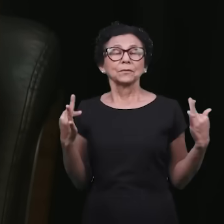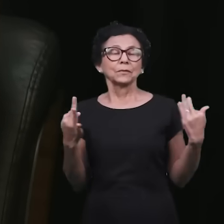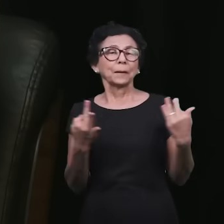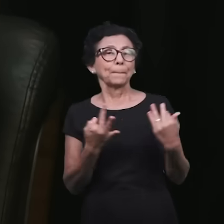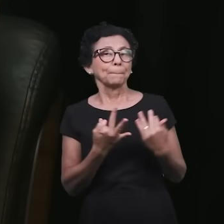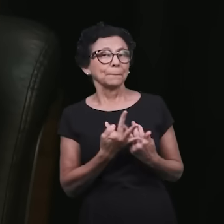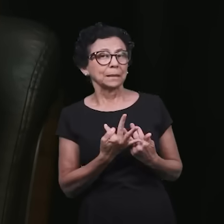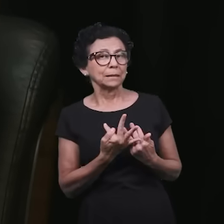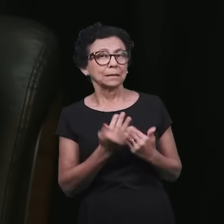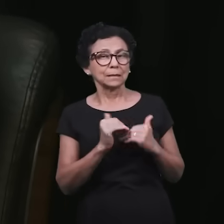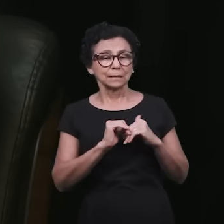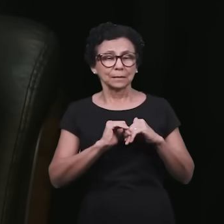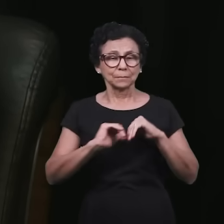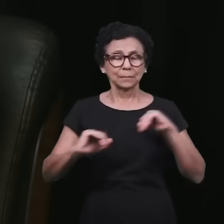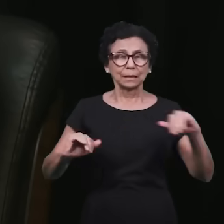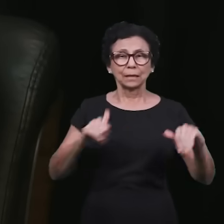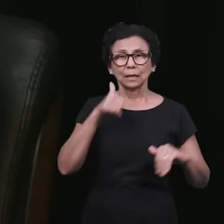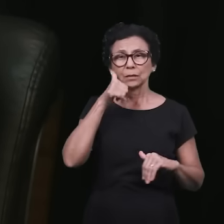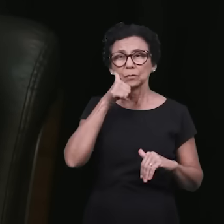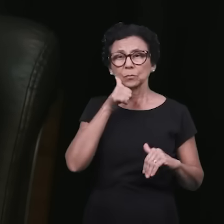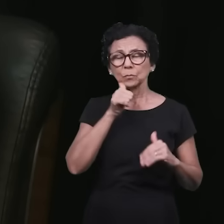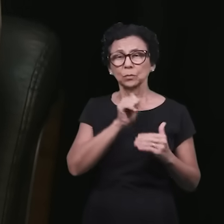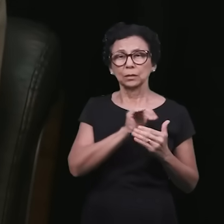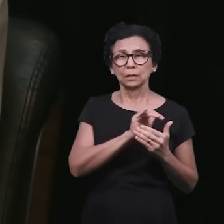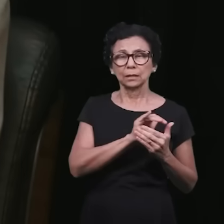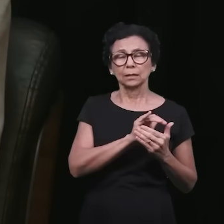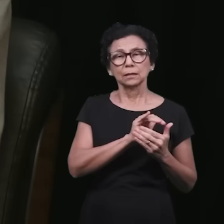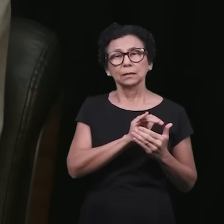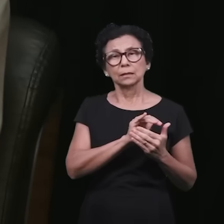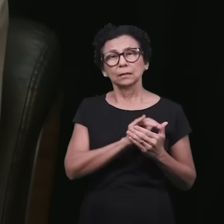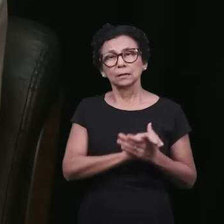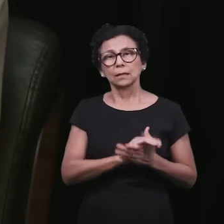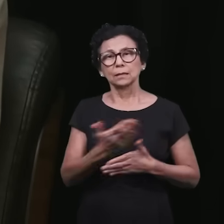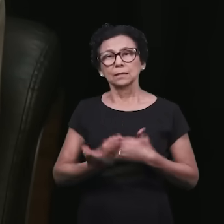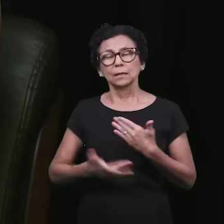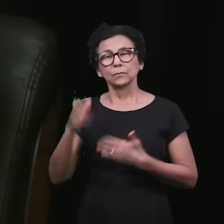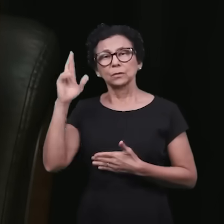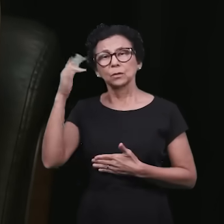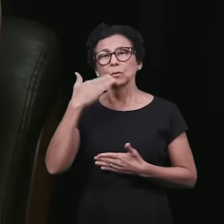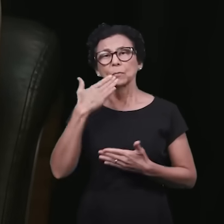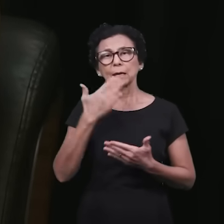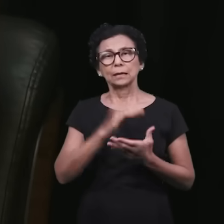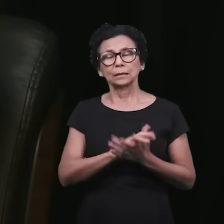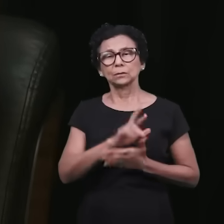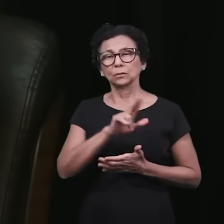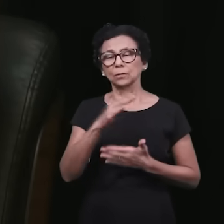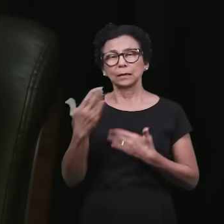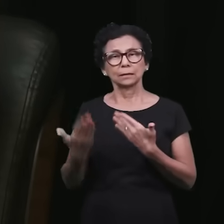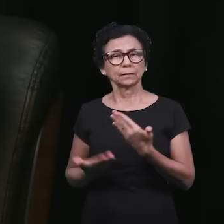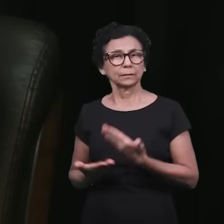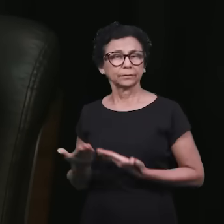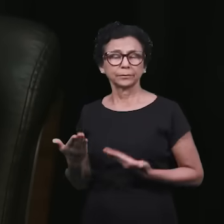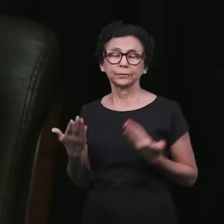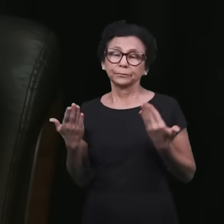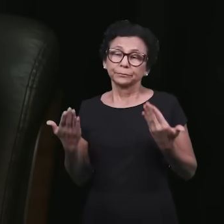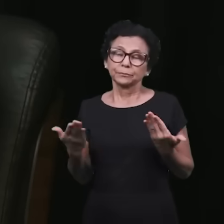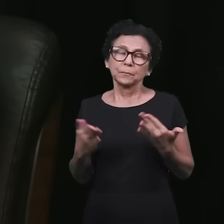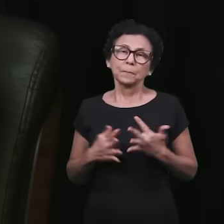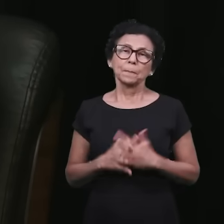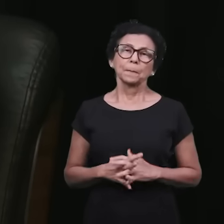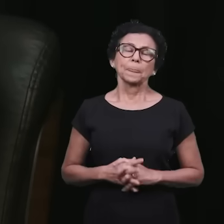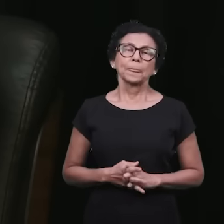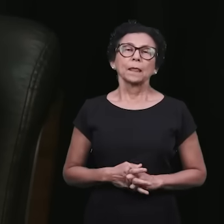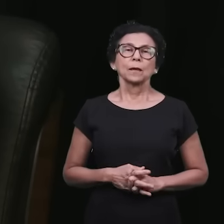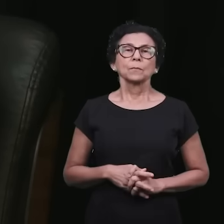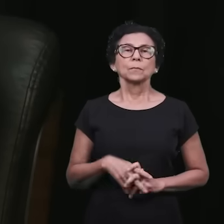dividido. Então, o pastor foi levantado para isso. E o que sustenta, agora é importante, o que sustenta o pastor